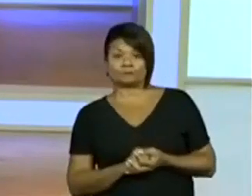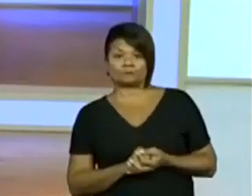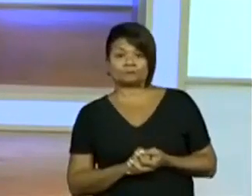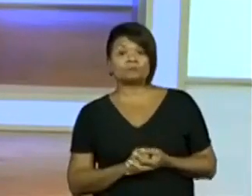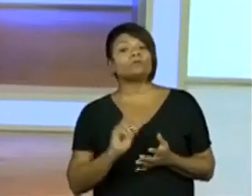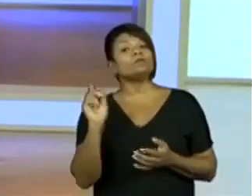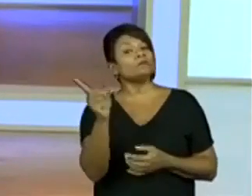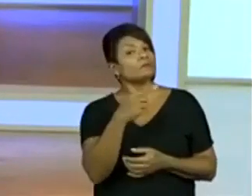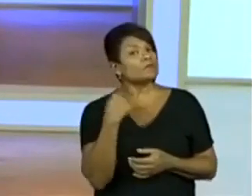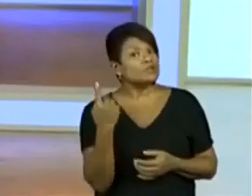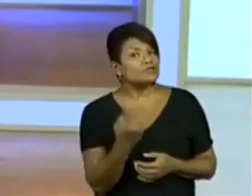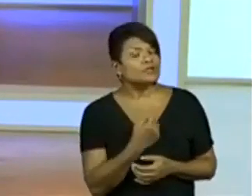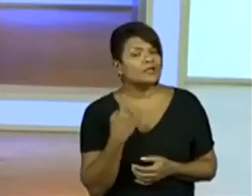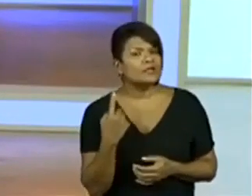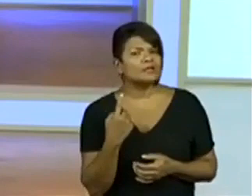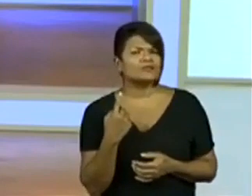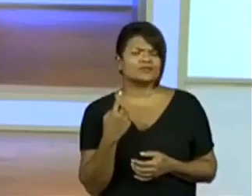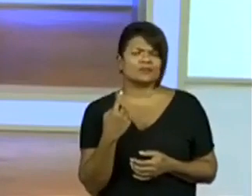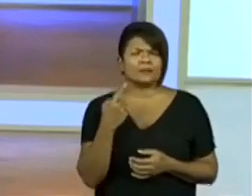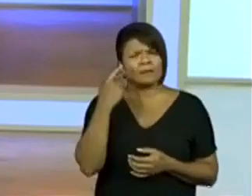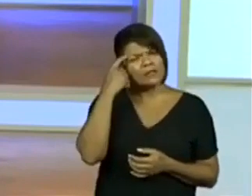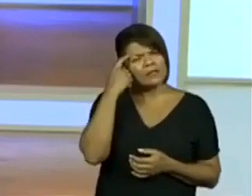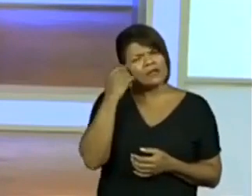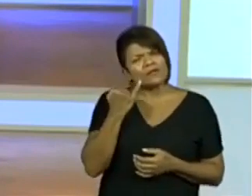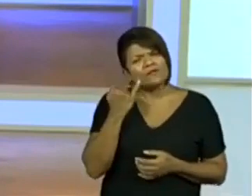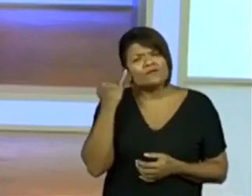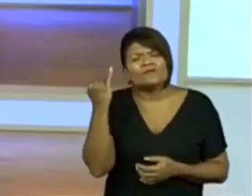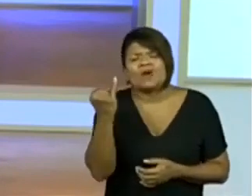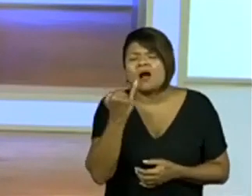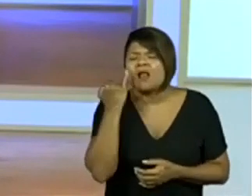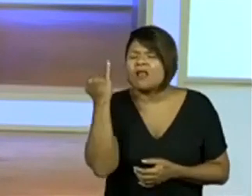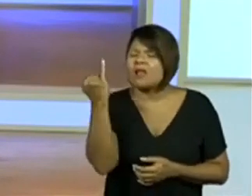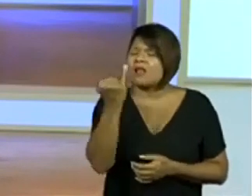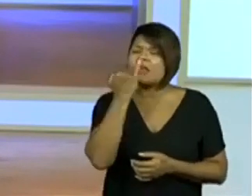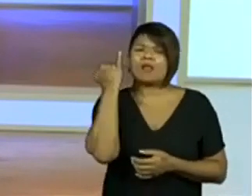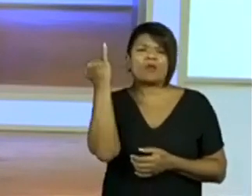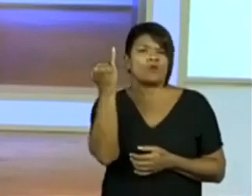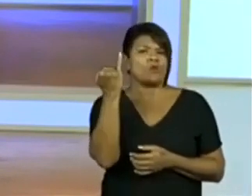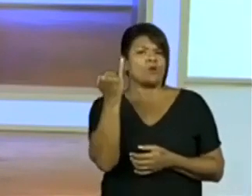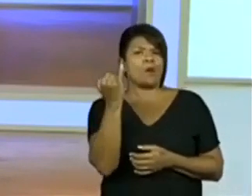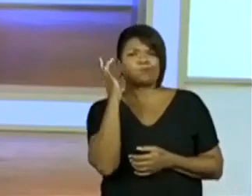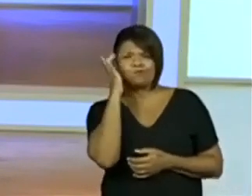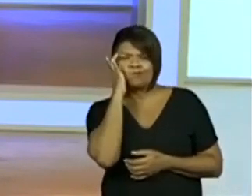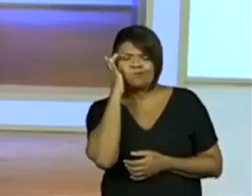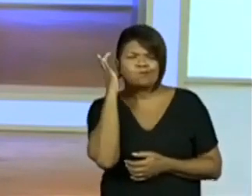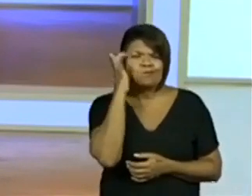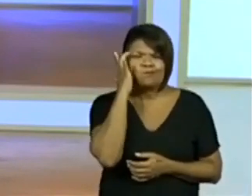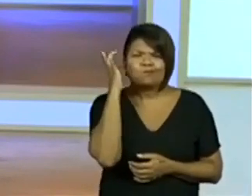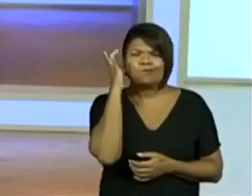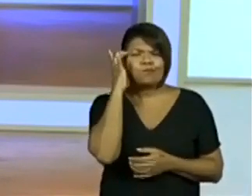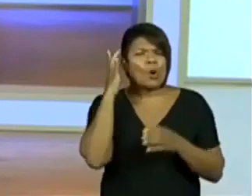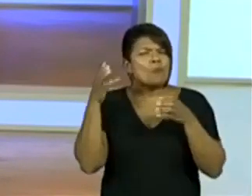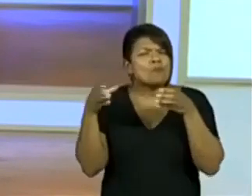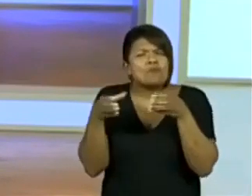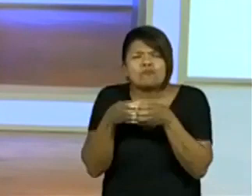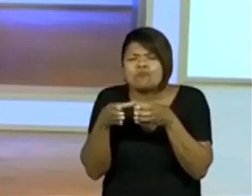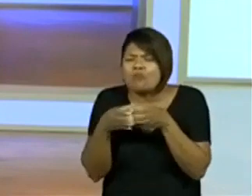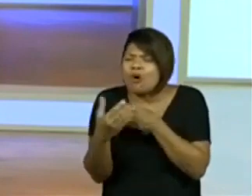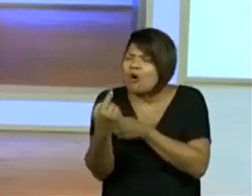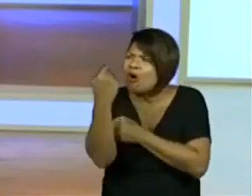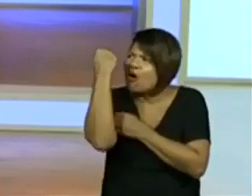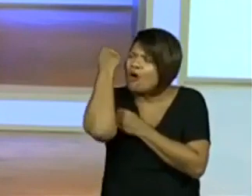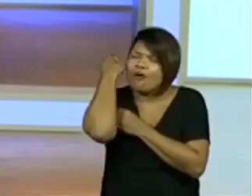que a gente possa valorizar essa sabedoria, né, dos nossos povos originários. E eu